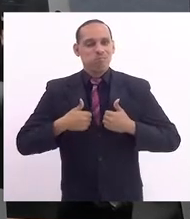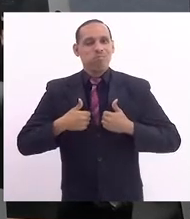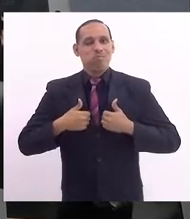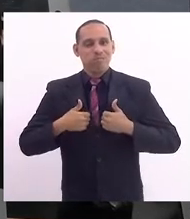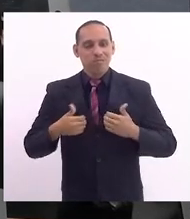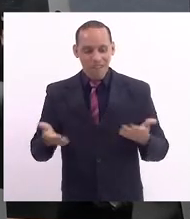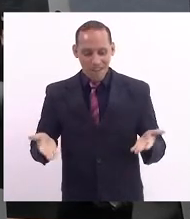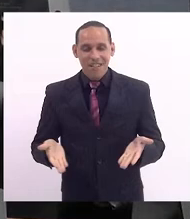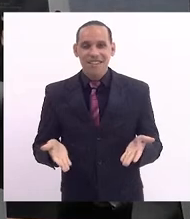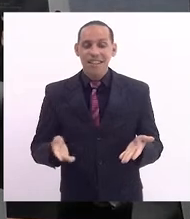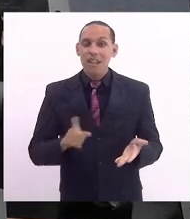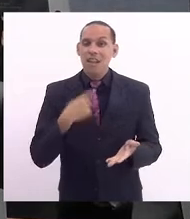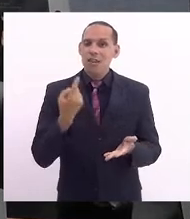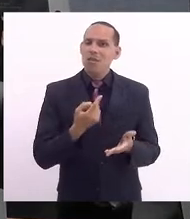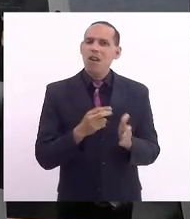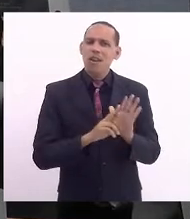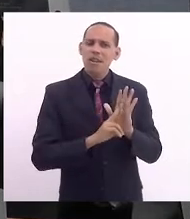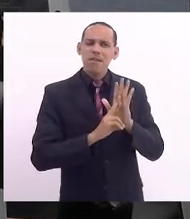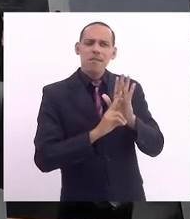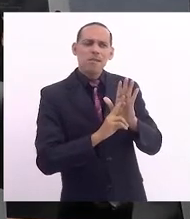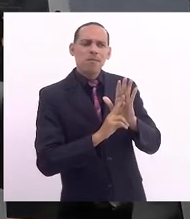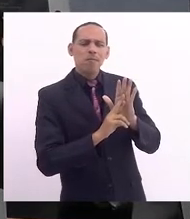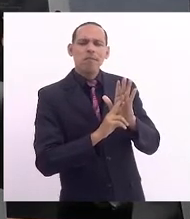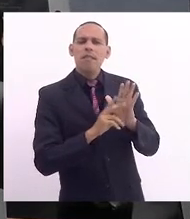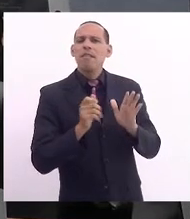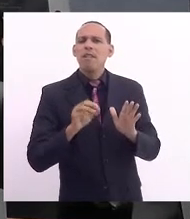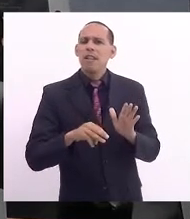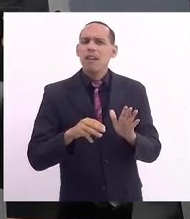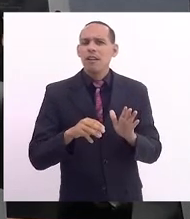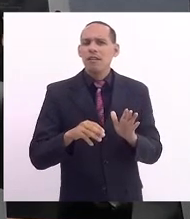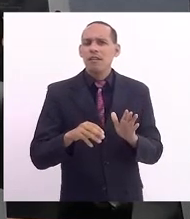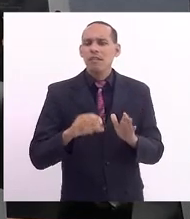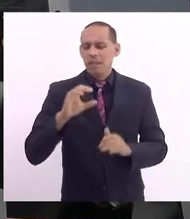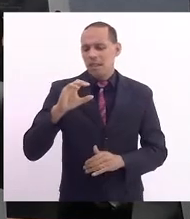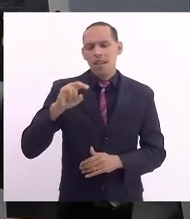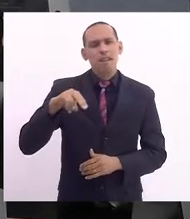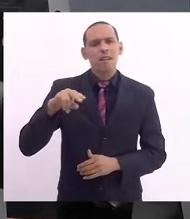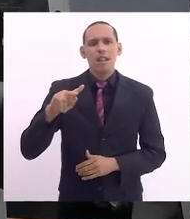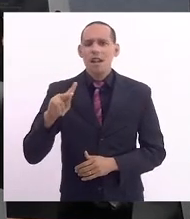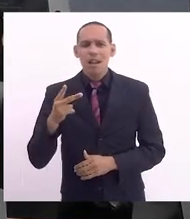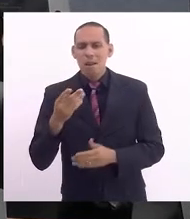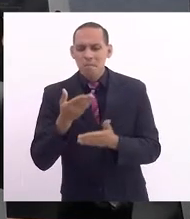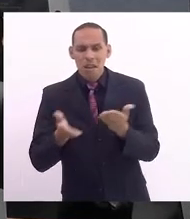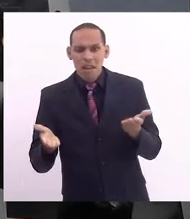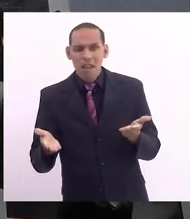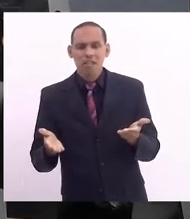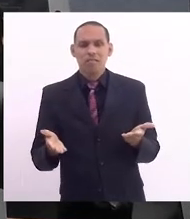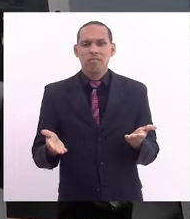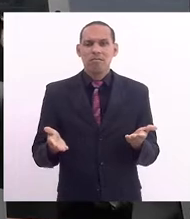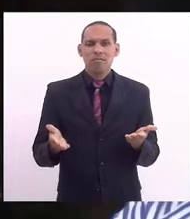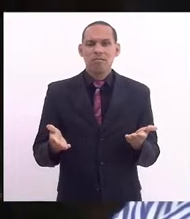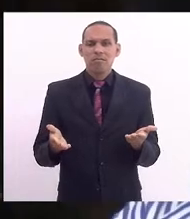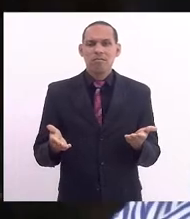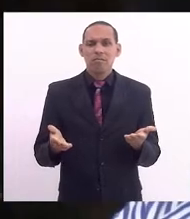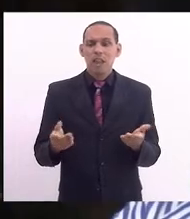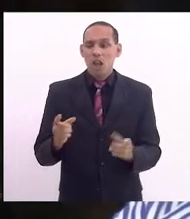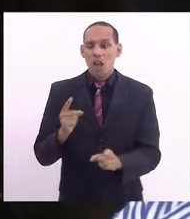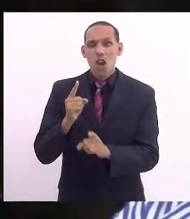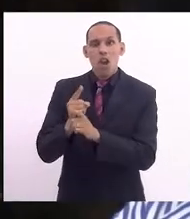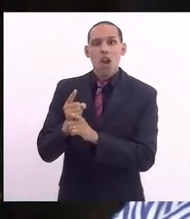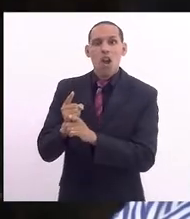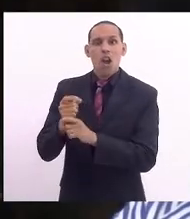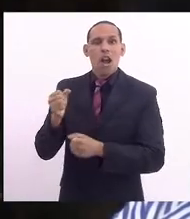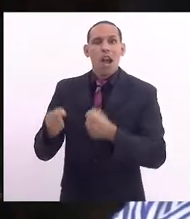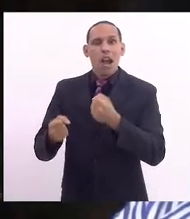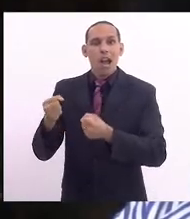vamos referenciar aqueles que, por uma carteira nacional de habilitação perdida e encontrada num carro roubado,